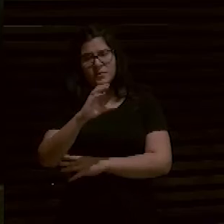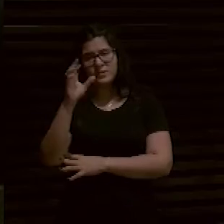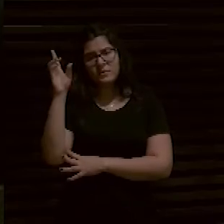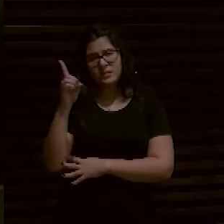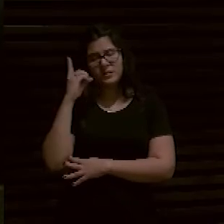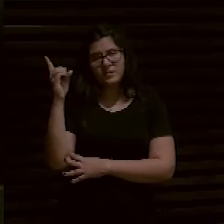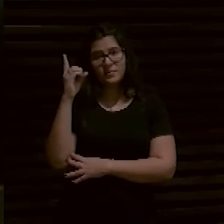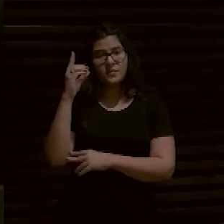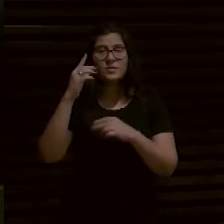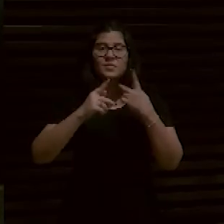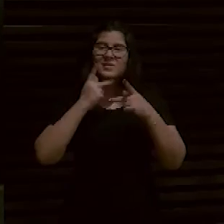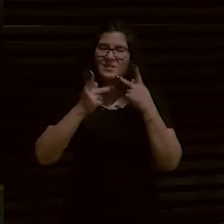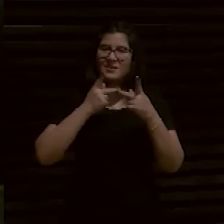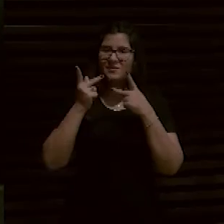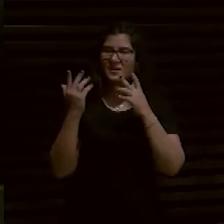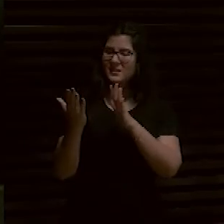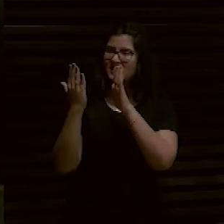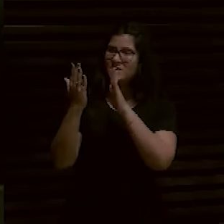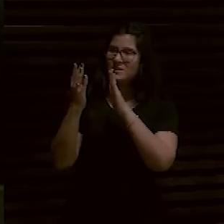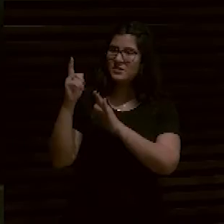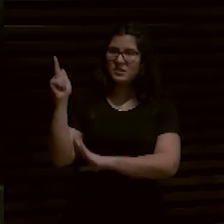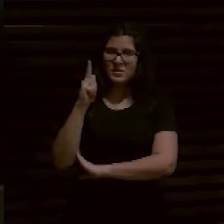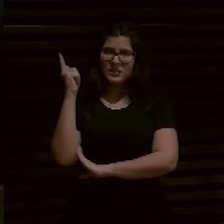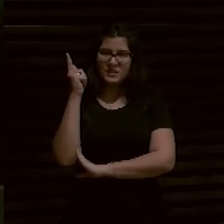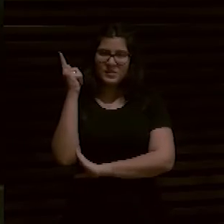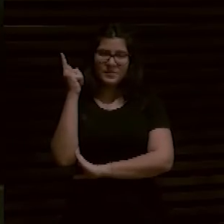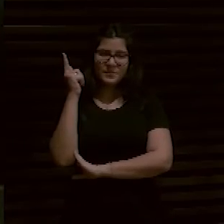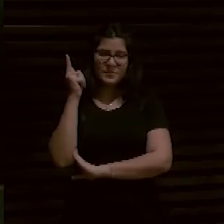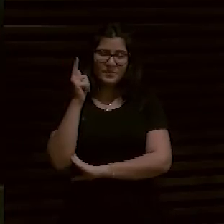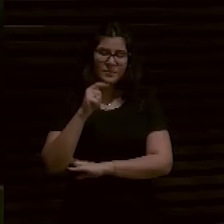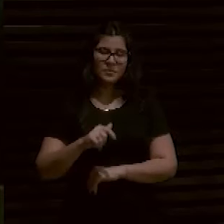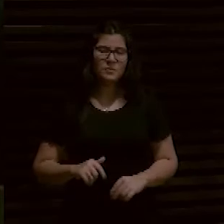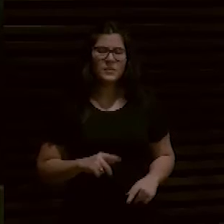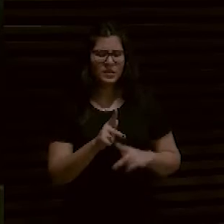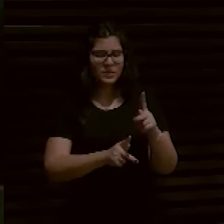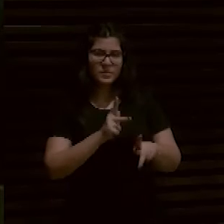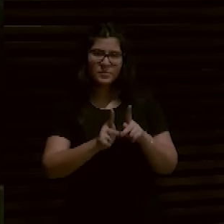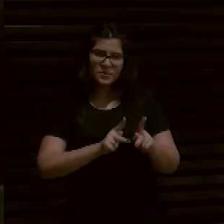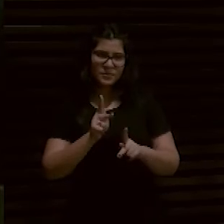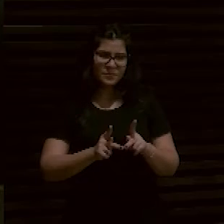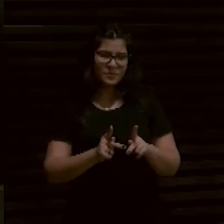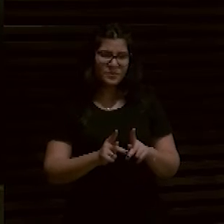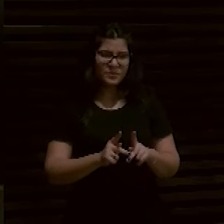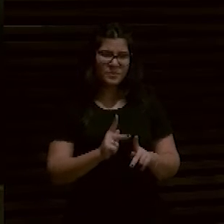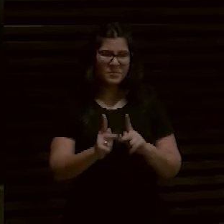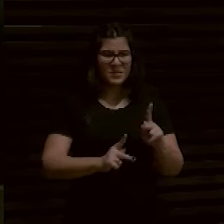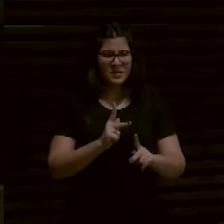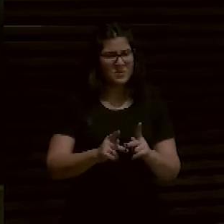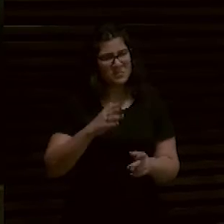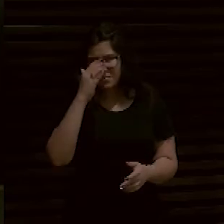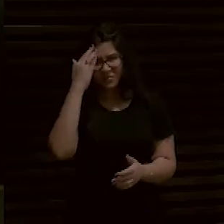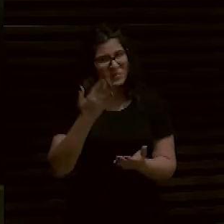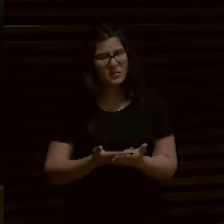ele diz diante daquele gigante e daquele povo incrédulo dele?